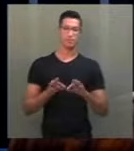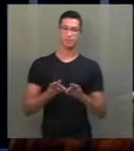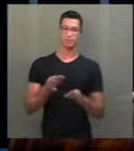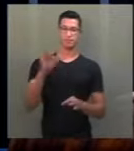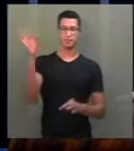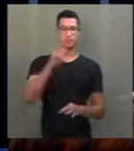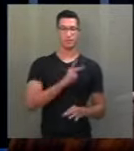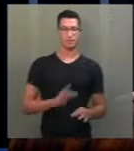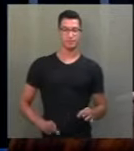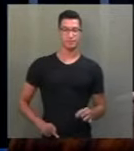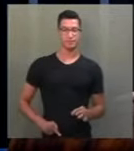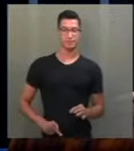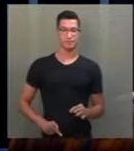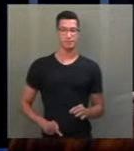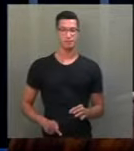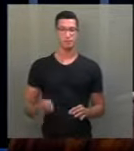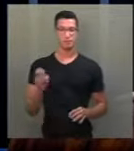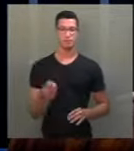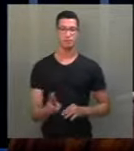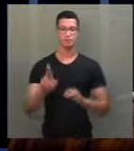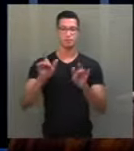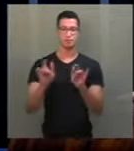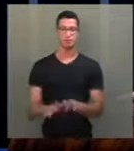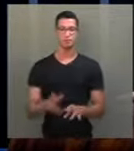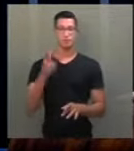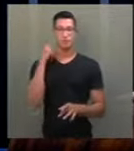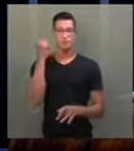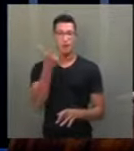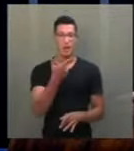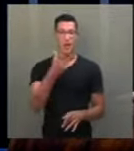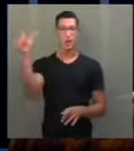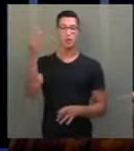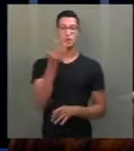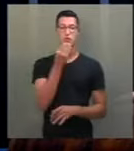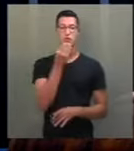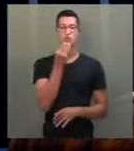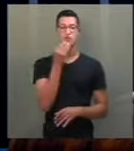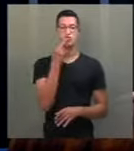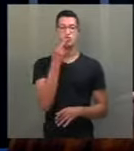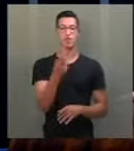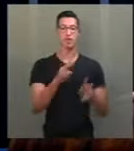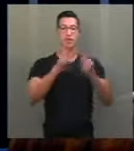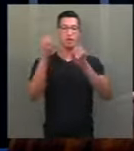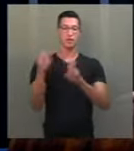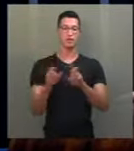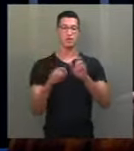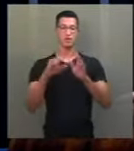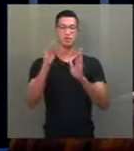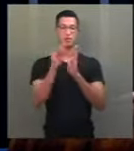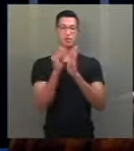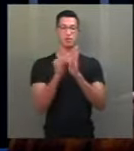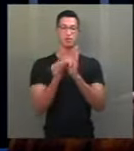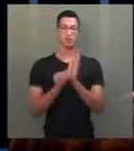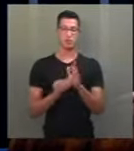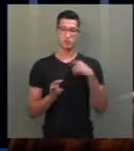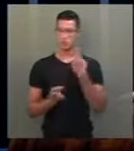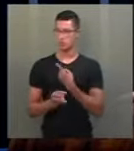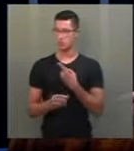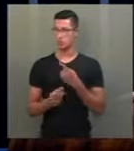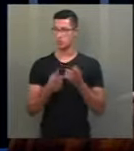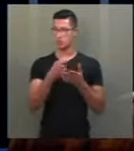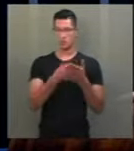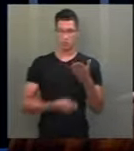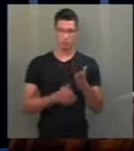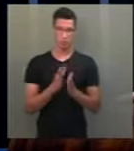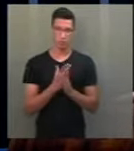senhor presidente. Vou deixar para outras oportunidades falar sobre o conteúdo do nosso